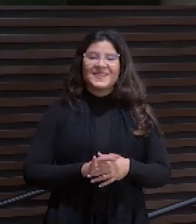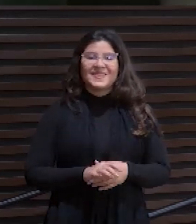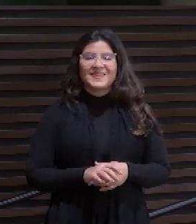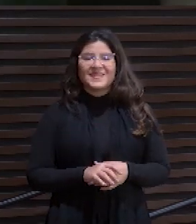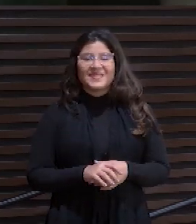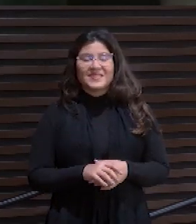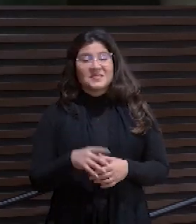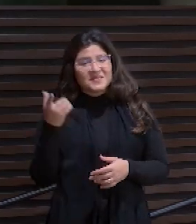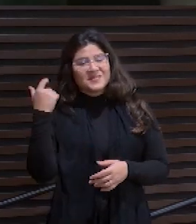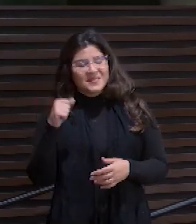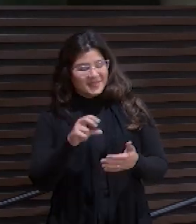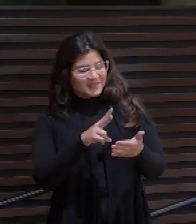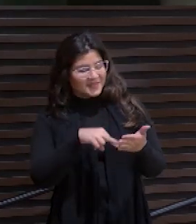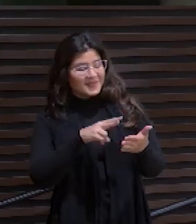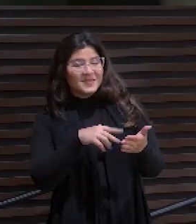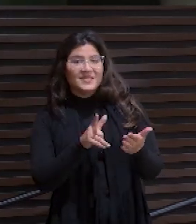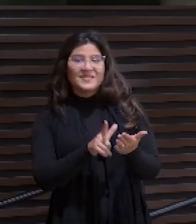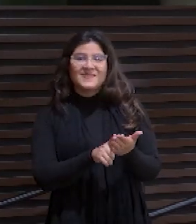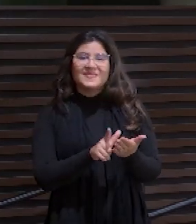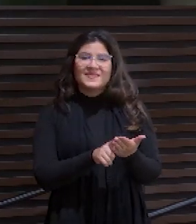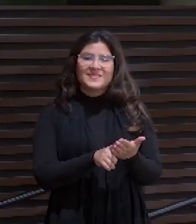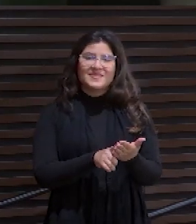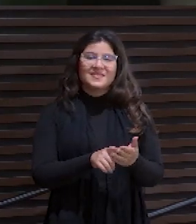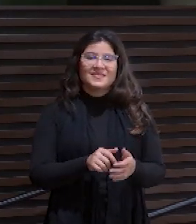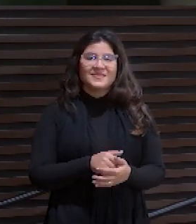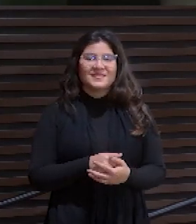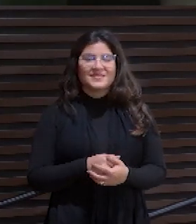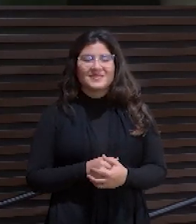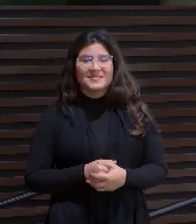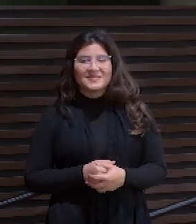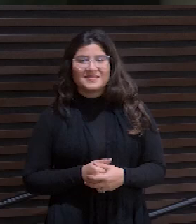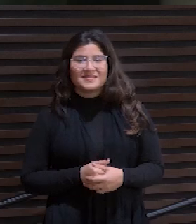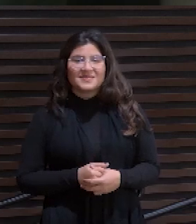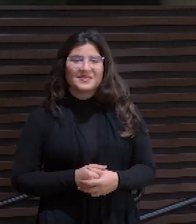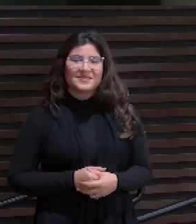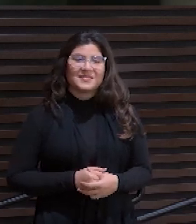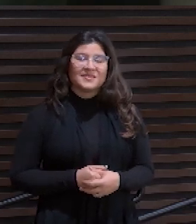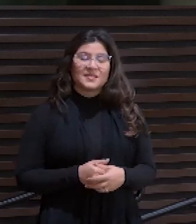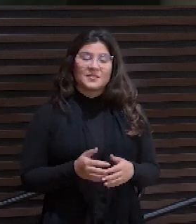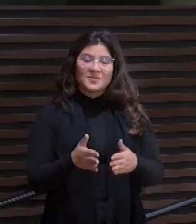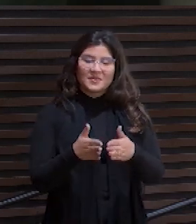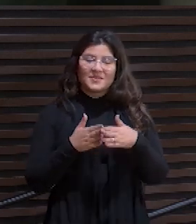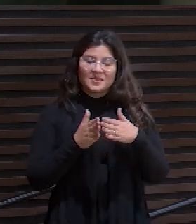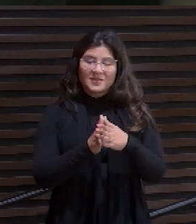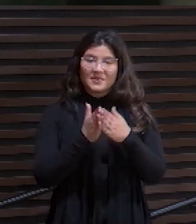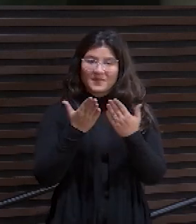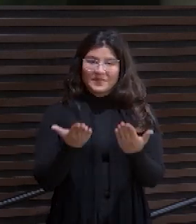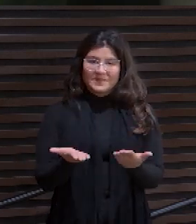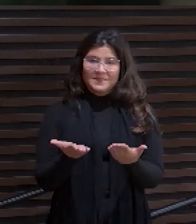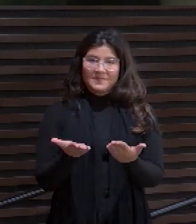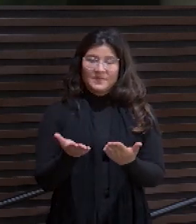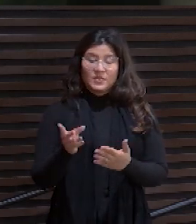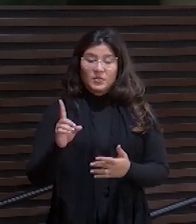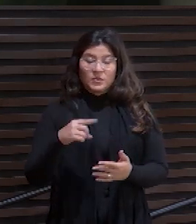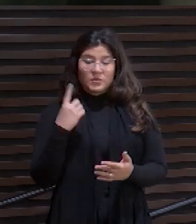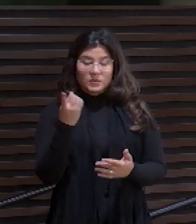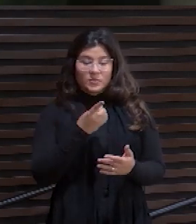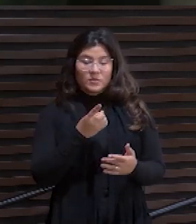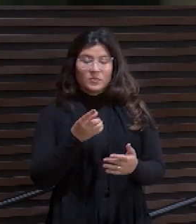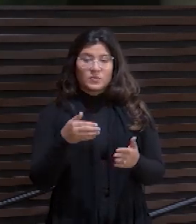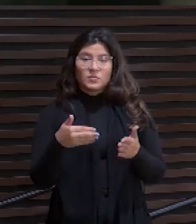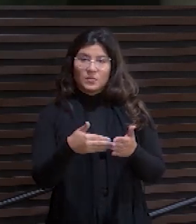pelo boletim. Se você preferir também, você pode abrir comigo a sua Bíblia. Nós estamos nos últimos encontros